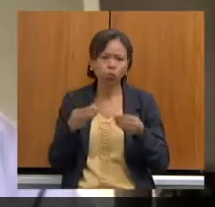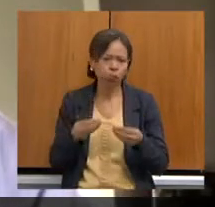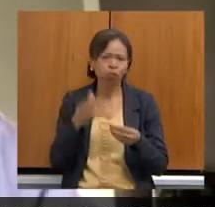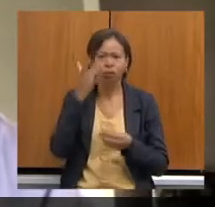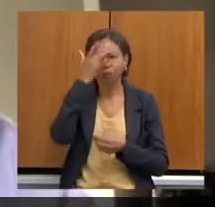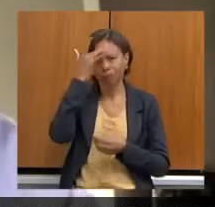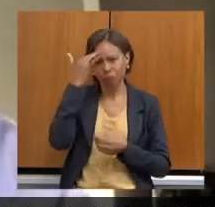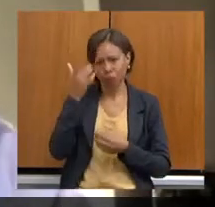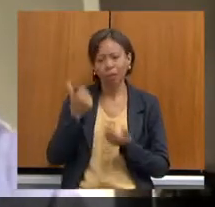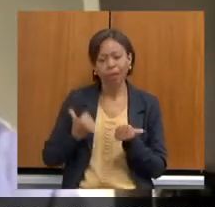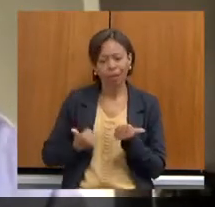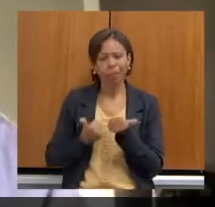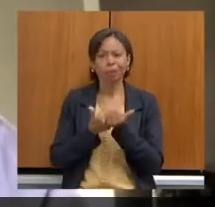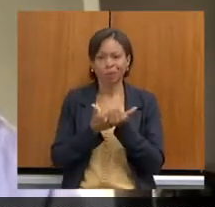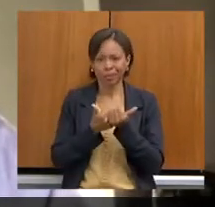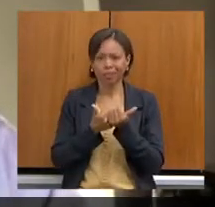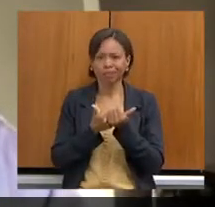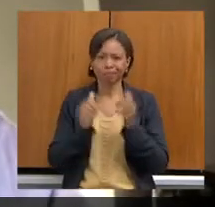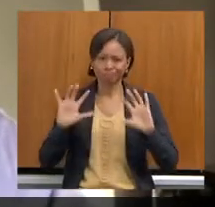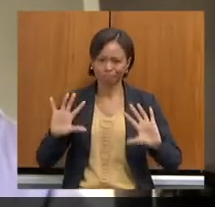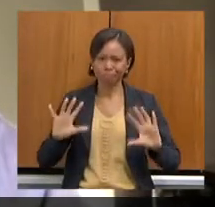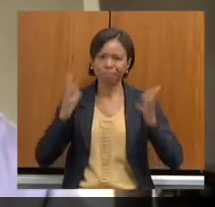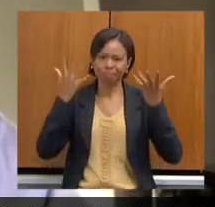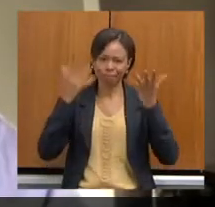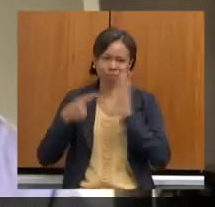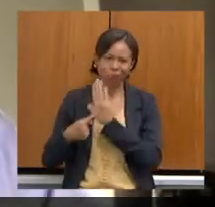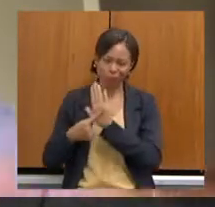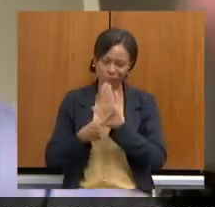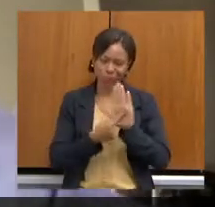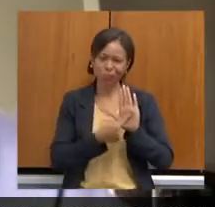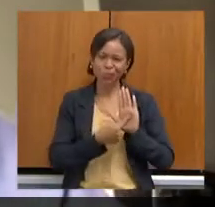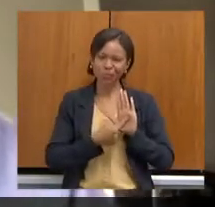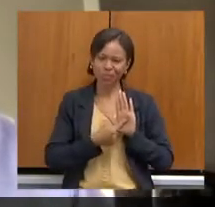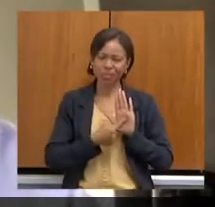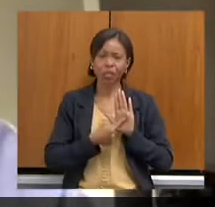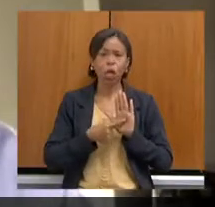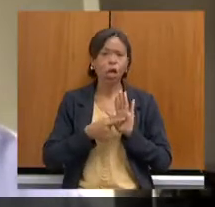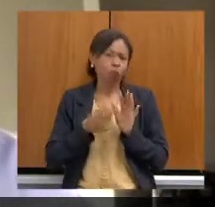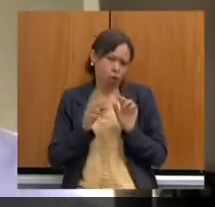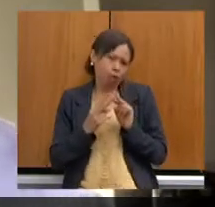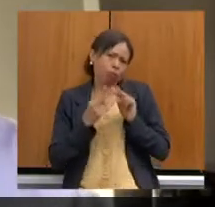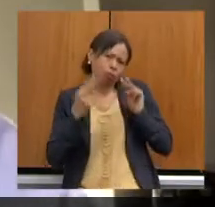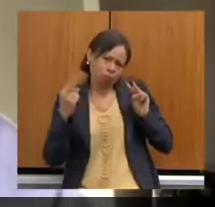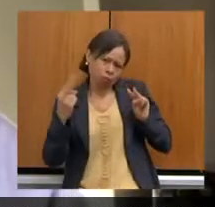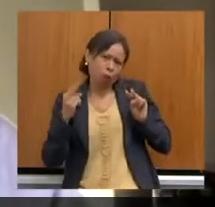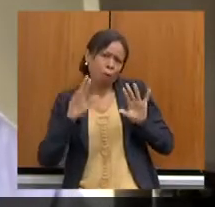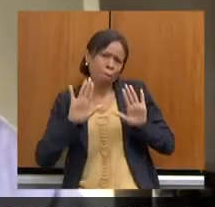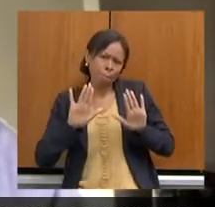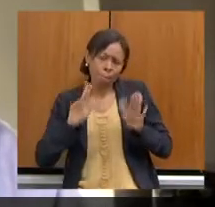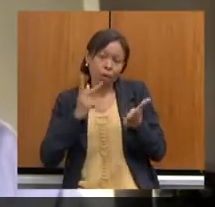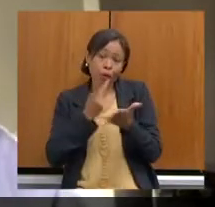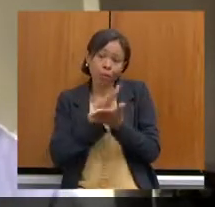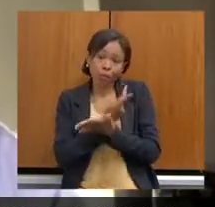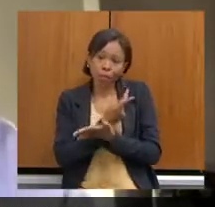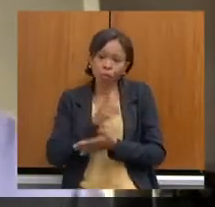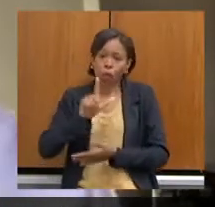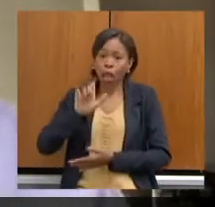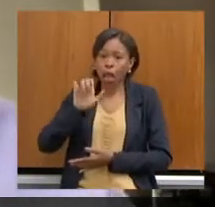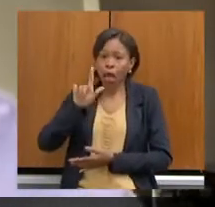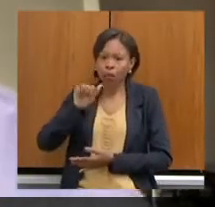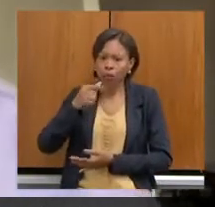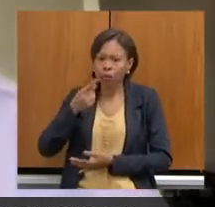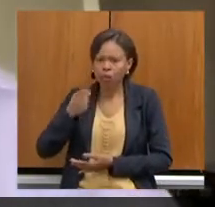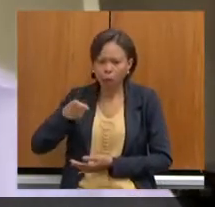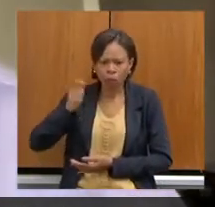este exemplo mesmo de longe os leilões estão acontecendo as palestras estão acontecendo um